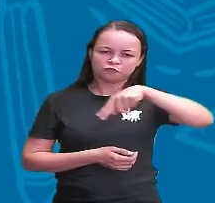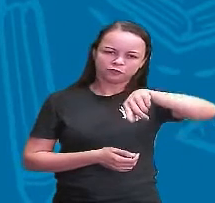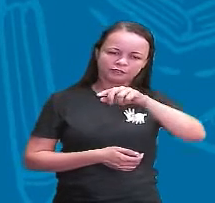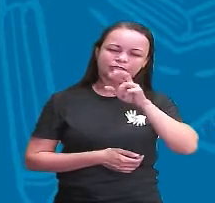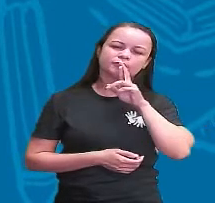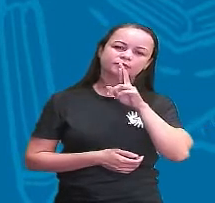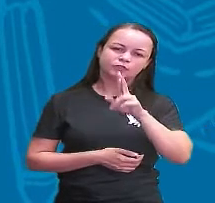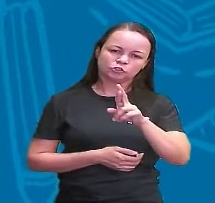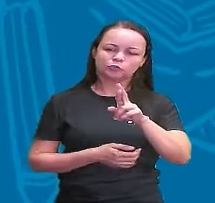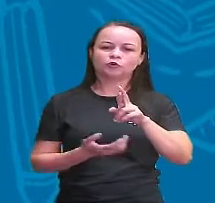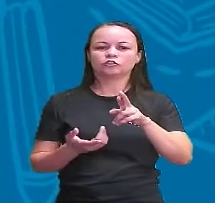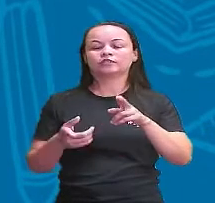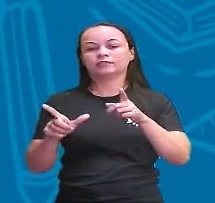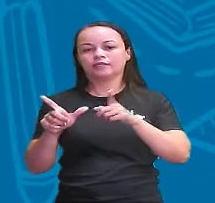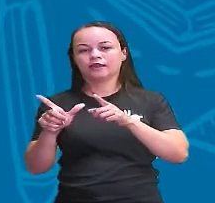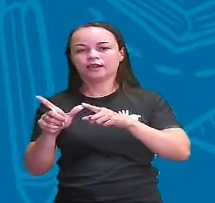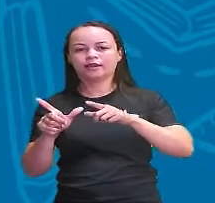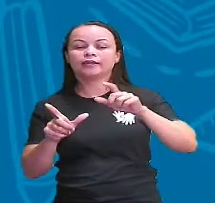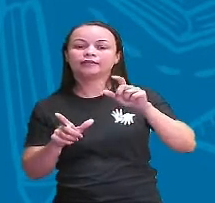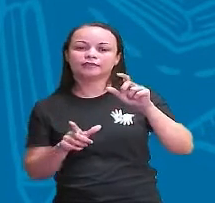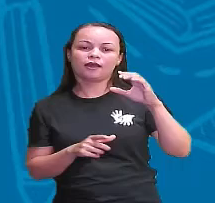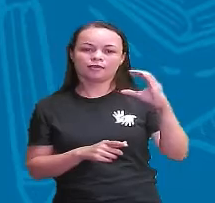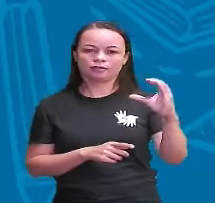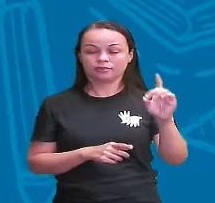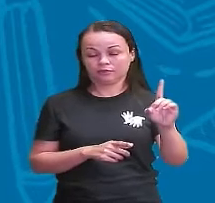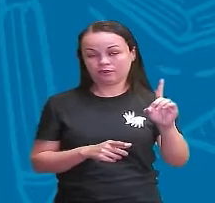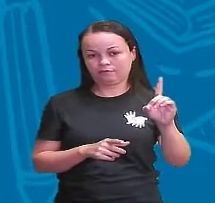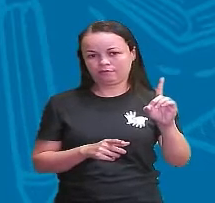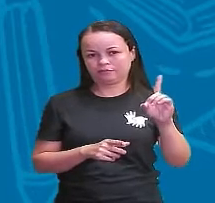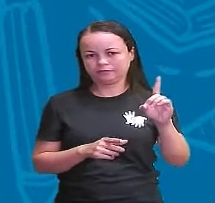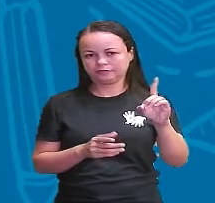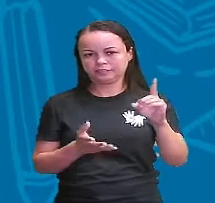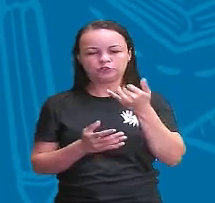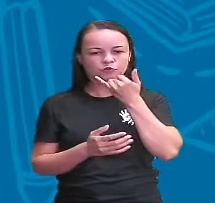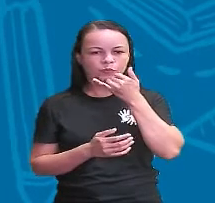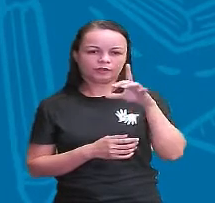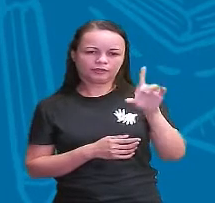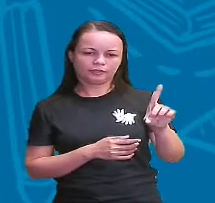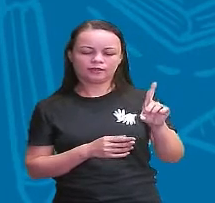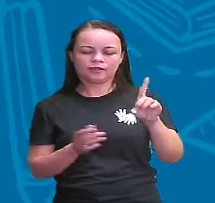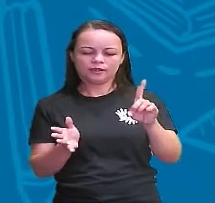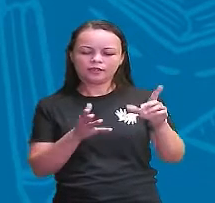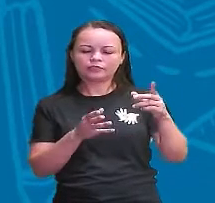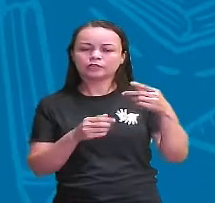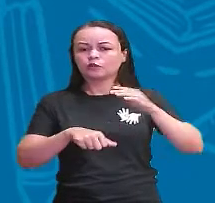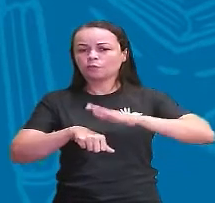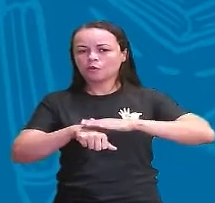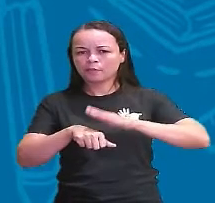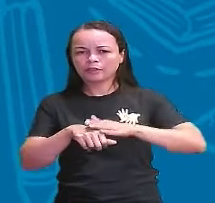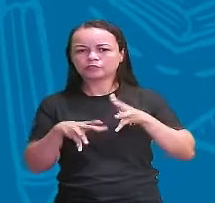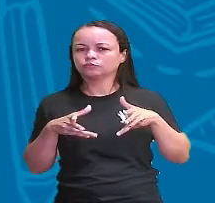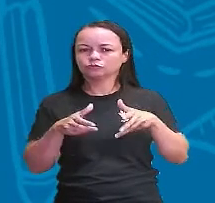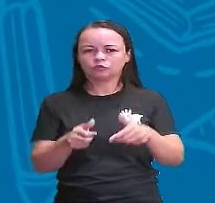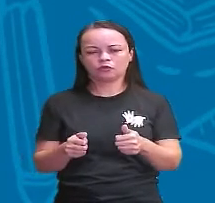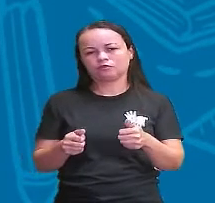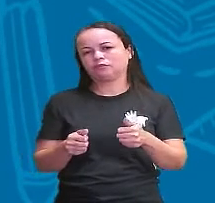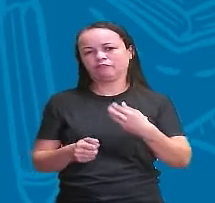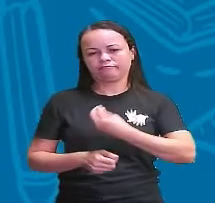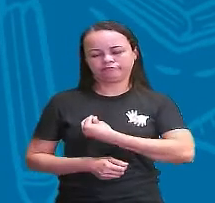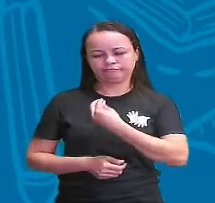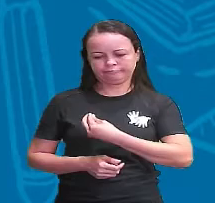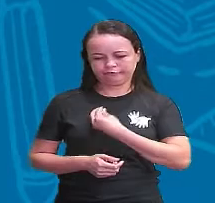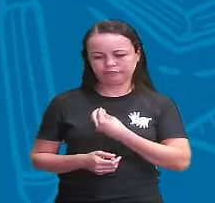eu expliquei para vocês, a ciência ela vai estar presente a todo momento na nossa vida, em todas as